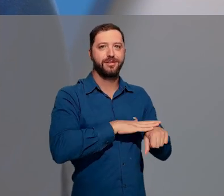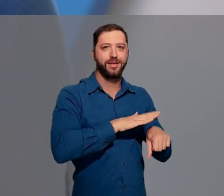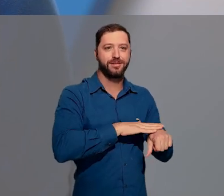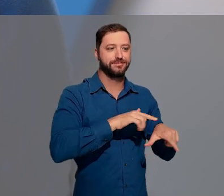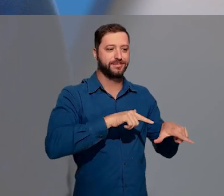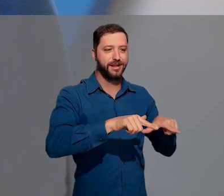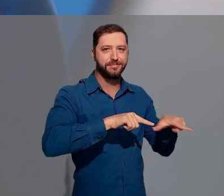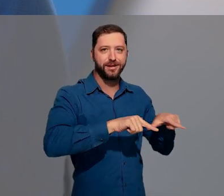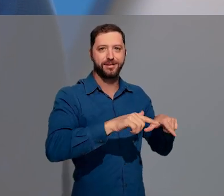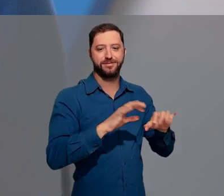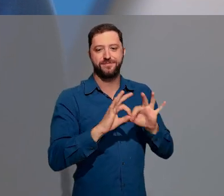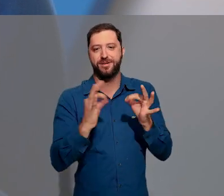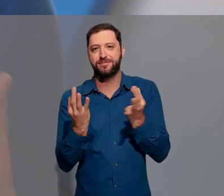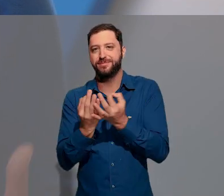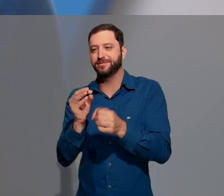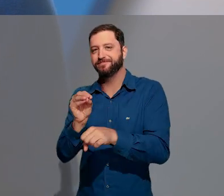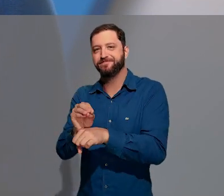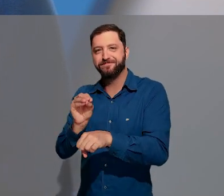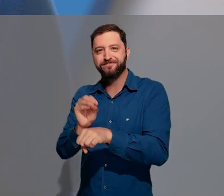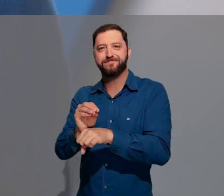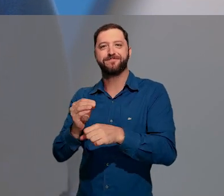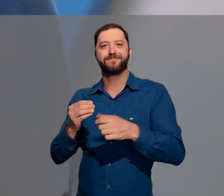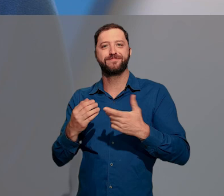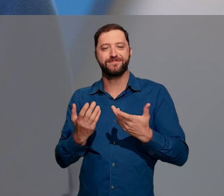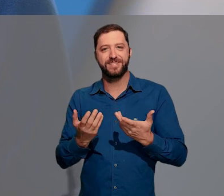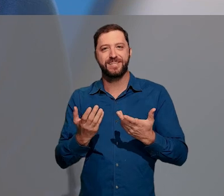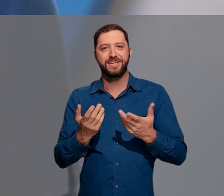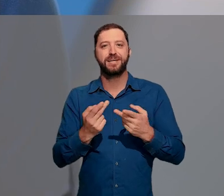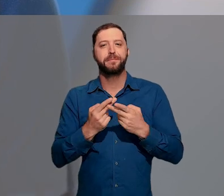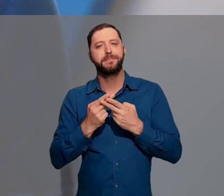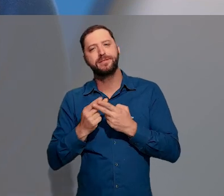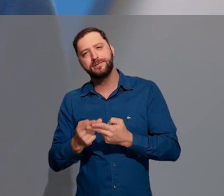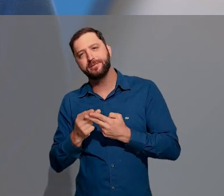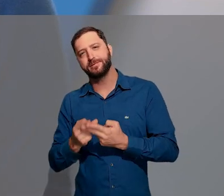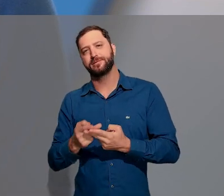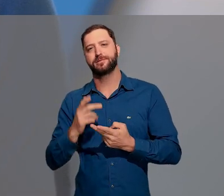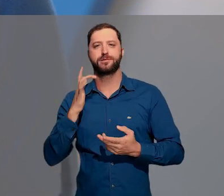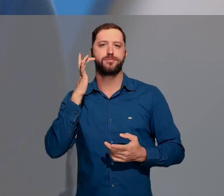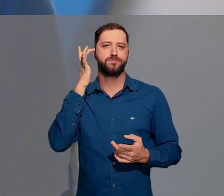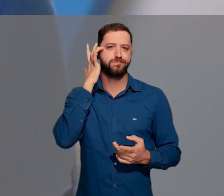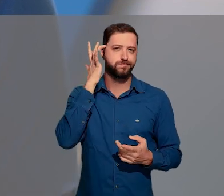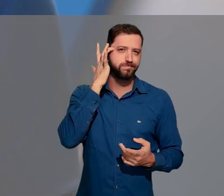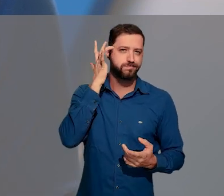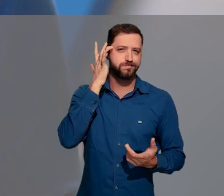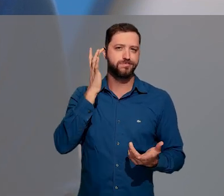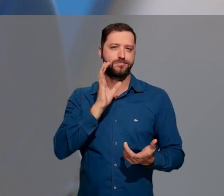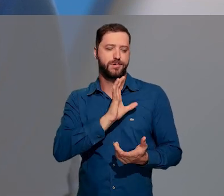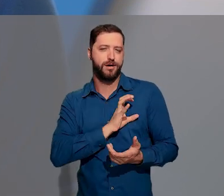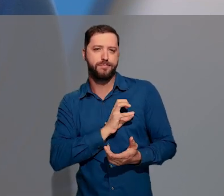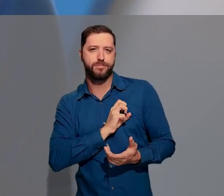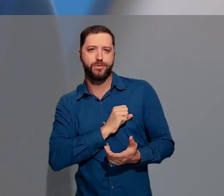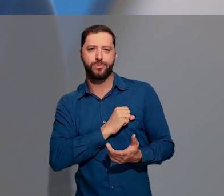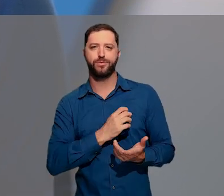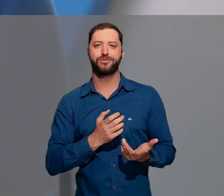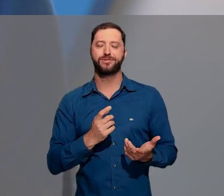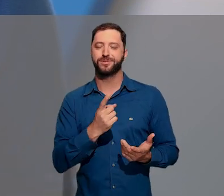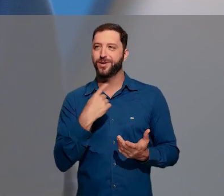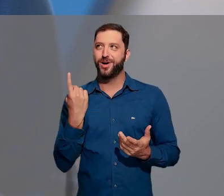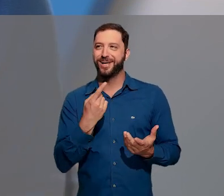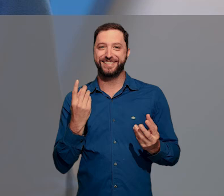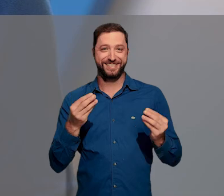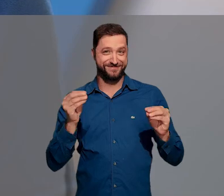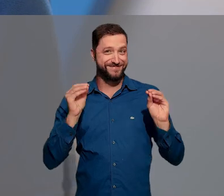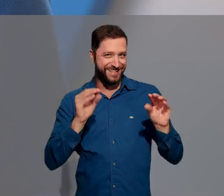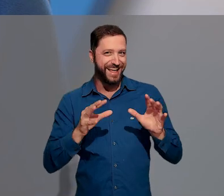rotina doméstica, o cuidado com a família, e com paciência, com sabedoria, com amor, a gente